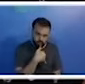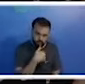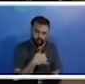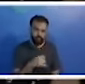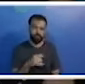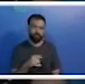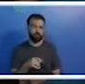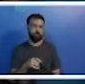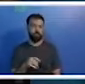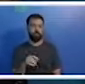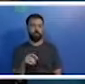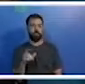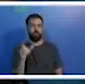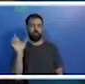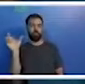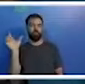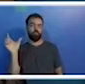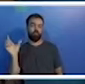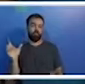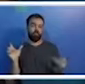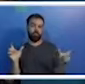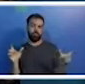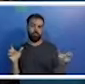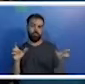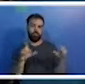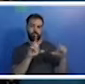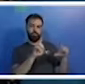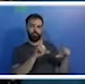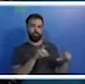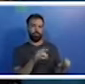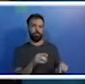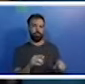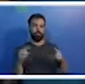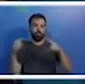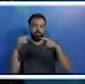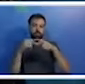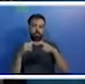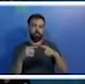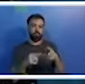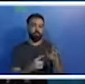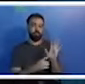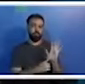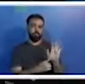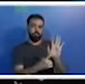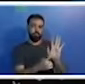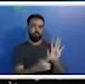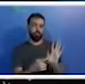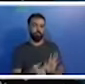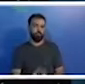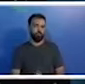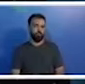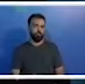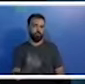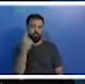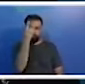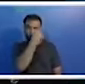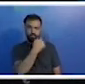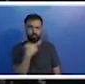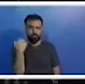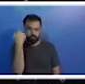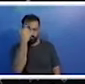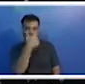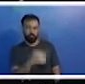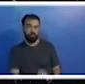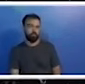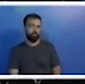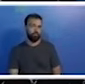a palavra e a emoção a a imagem que dá sentido à palavra a expressão